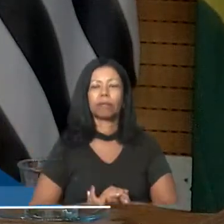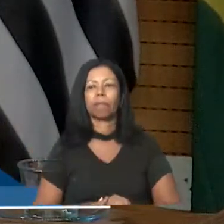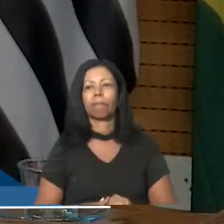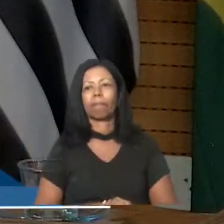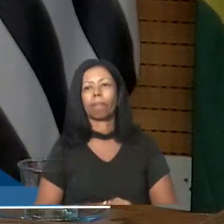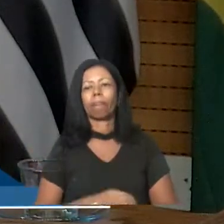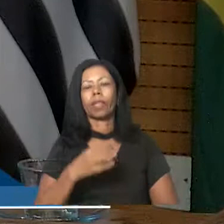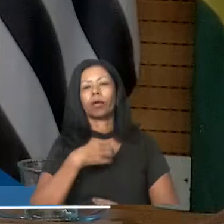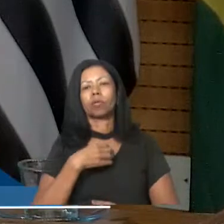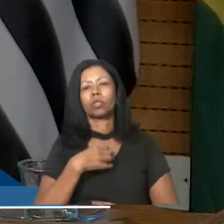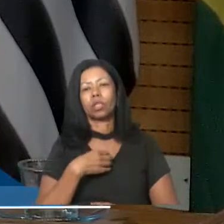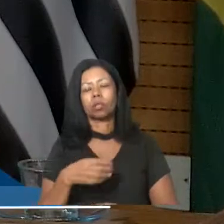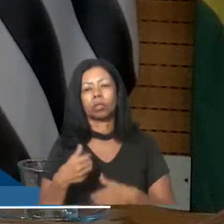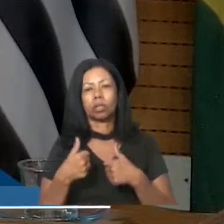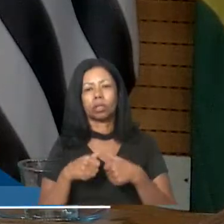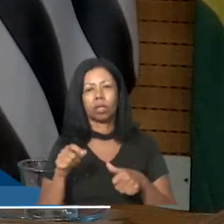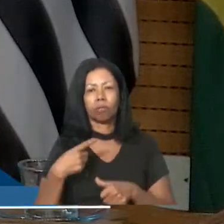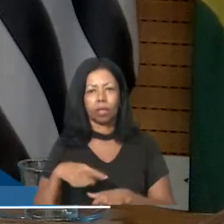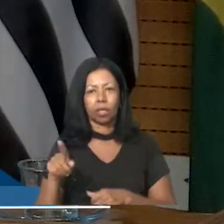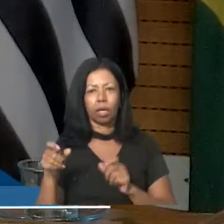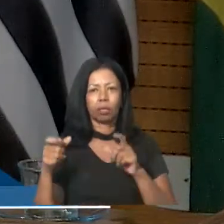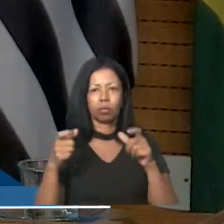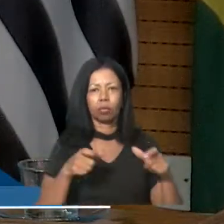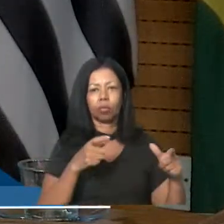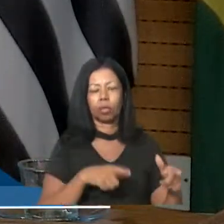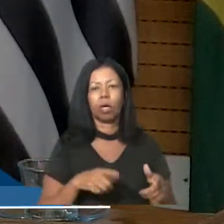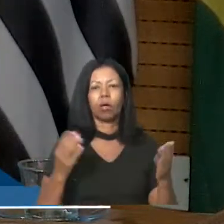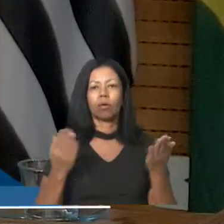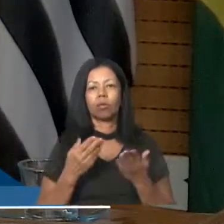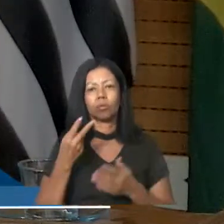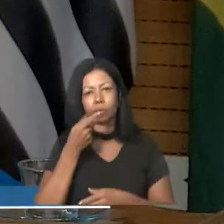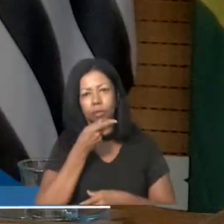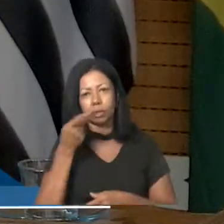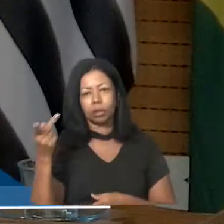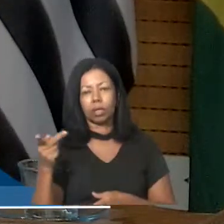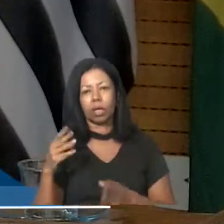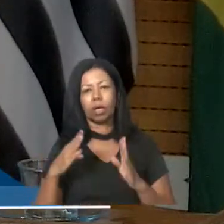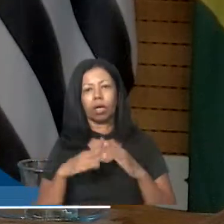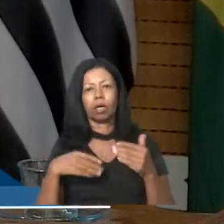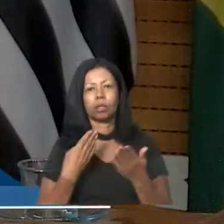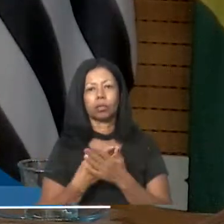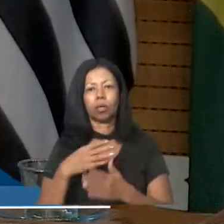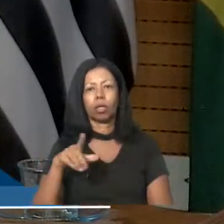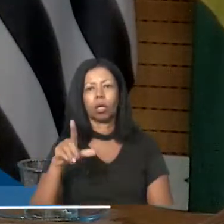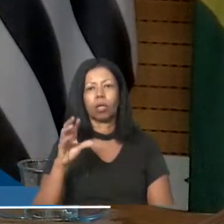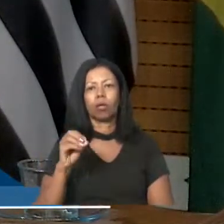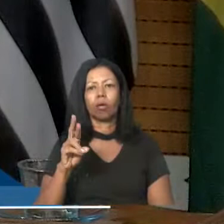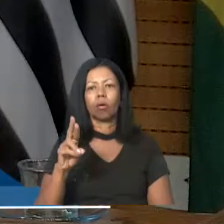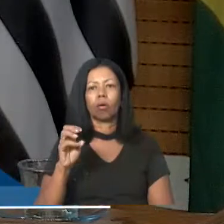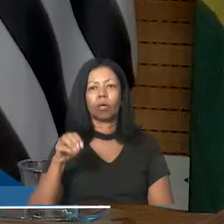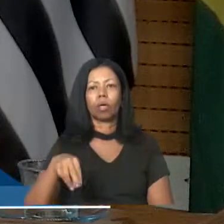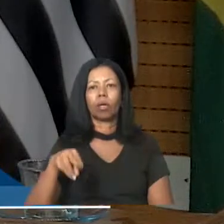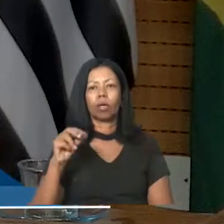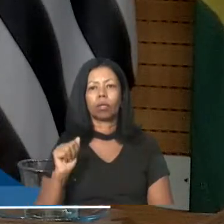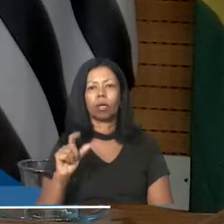A condição subhumana que estava ali, estive hoje visitando o Colégio Lorena,